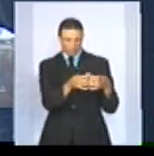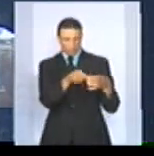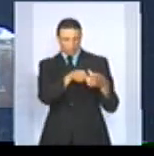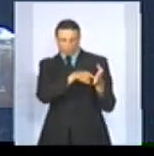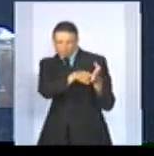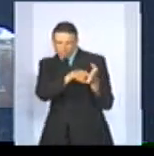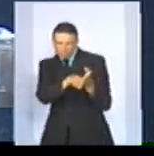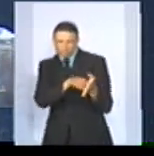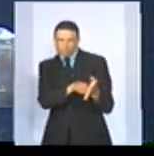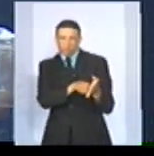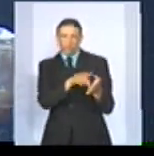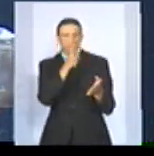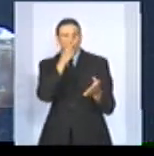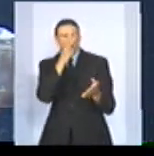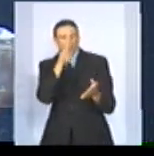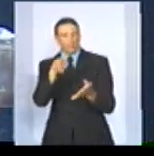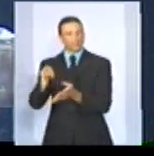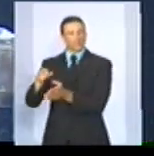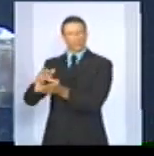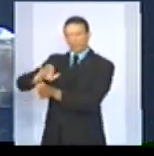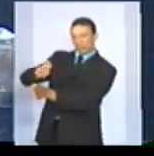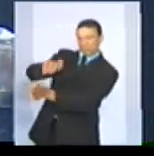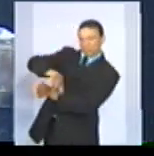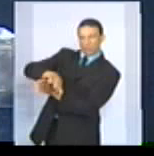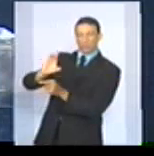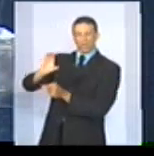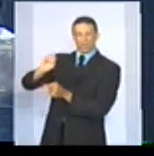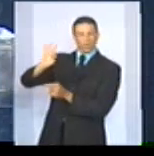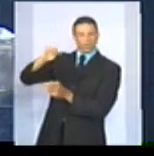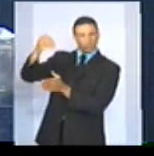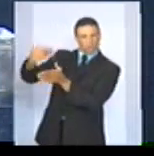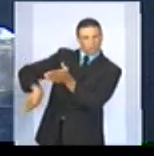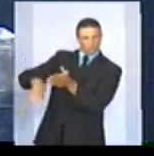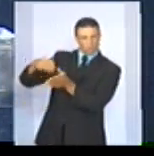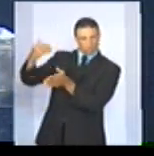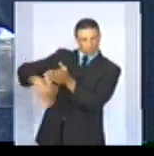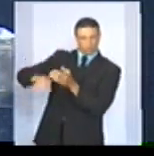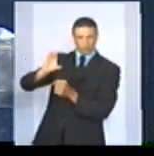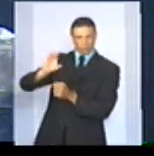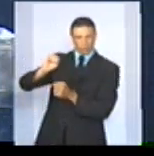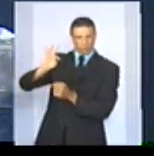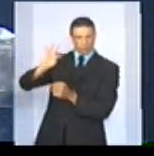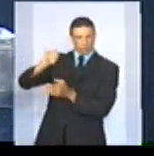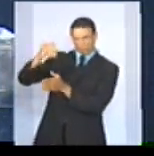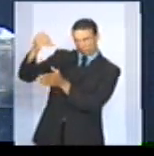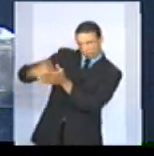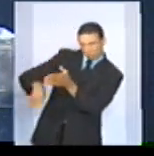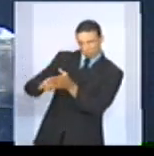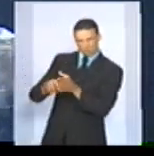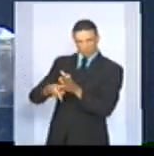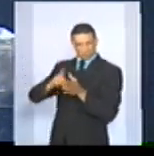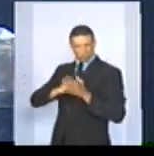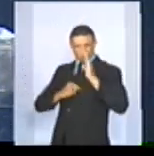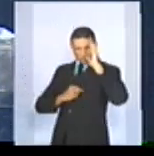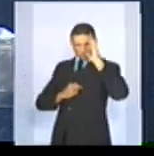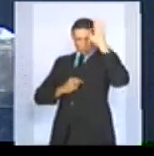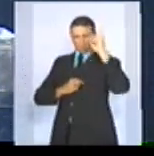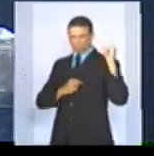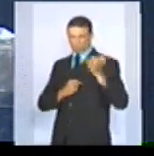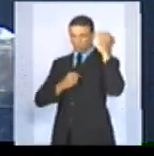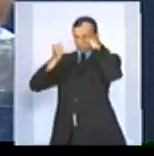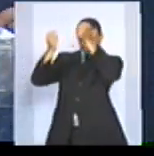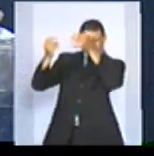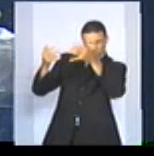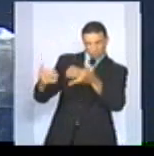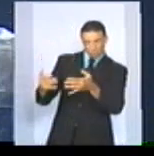tempo todo são as costas que foram definidas quantas vezes que eu já está destaque ainda há pouco que o percentual que foi obtido